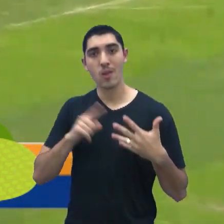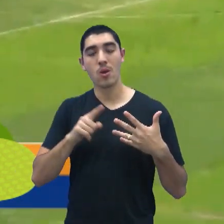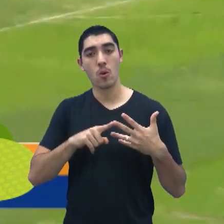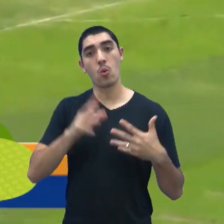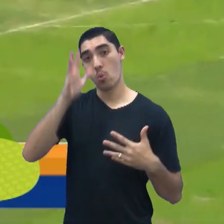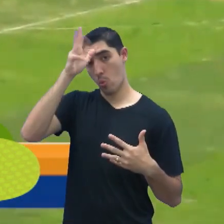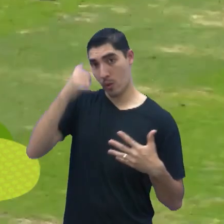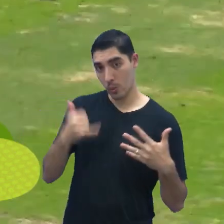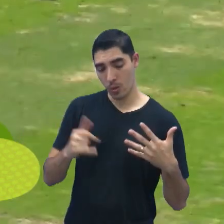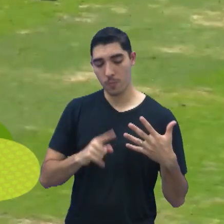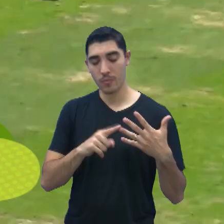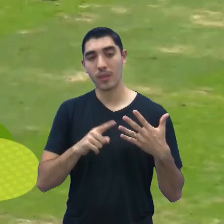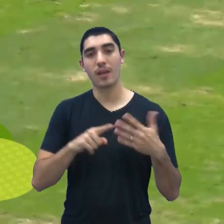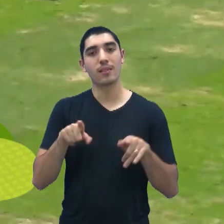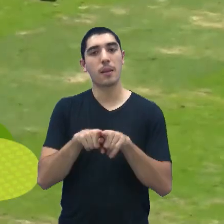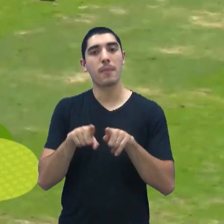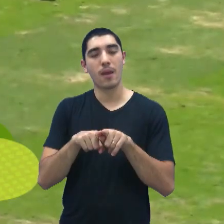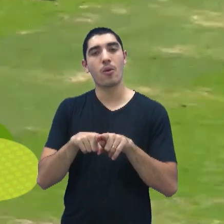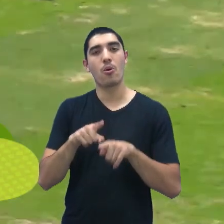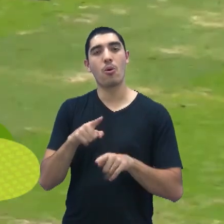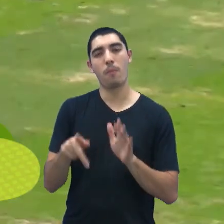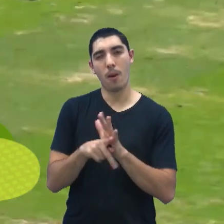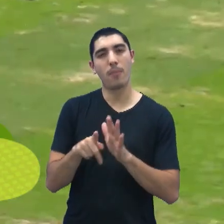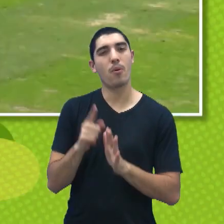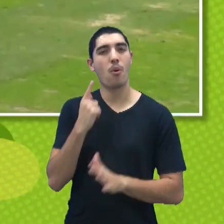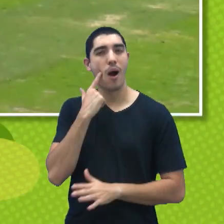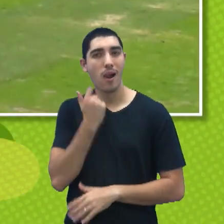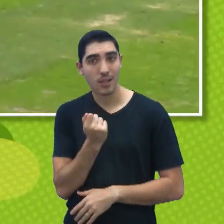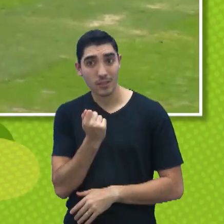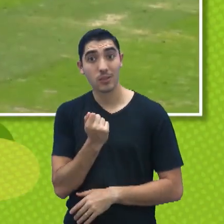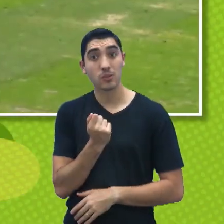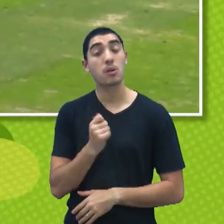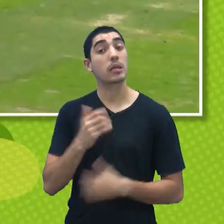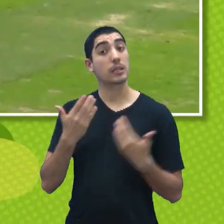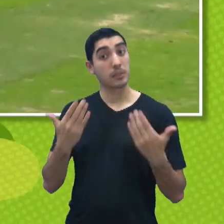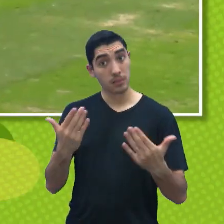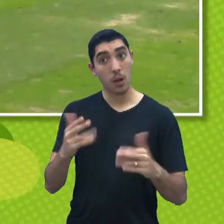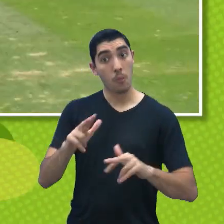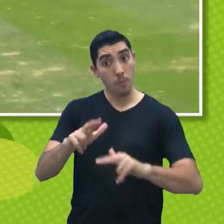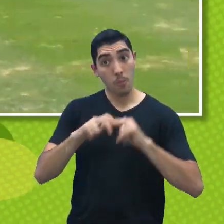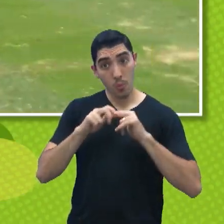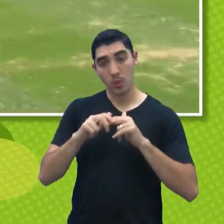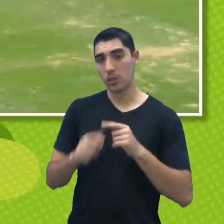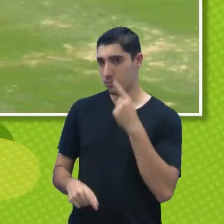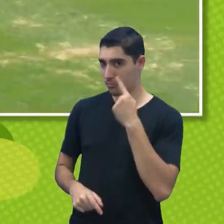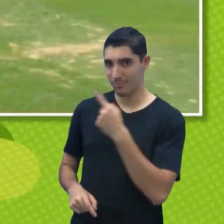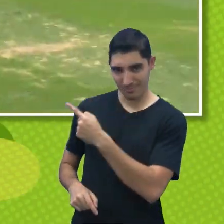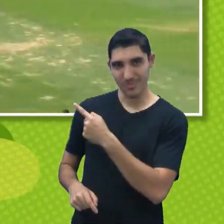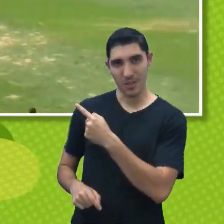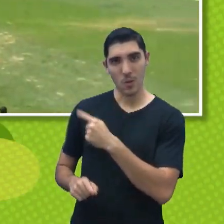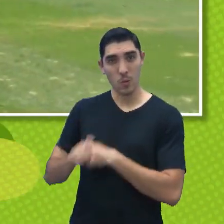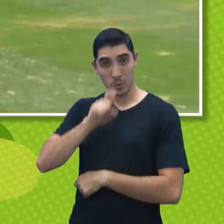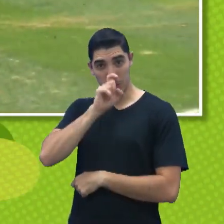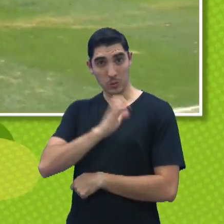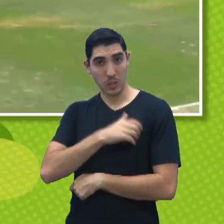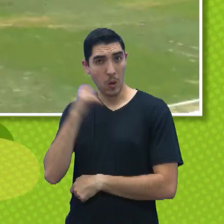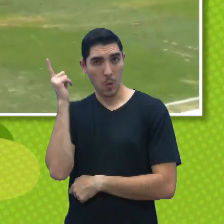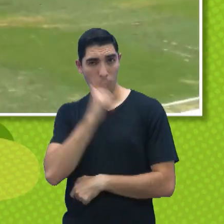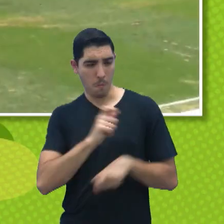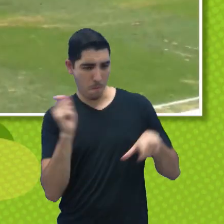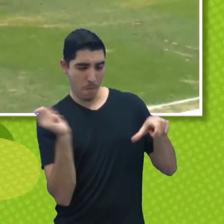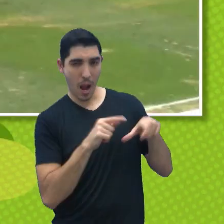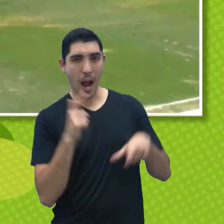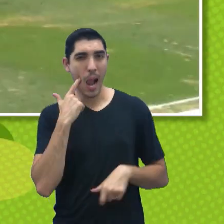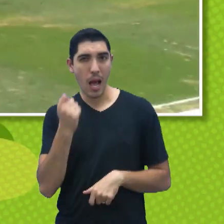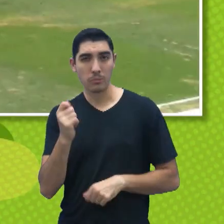que o São José fica na liderança justamente pelo saldo de gols e justamente por essa goleada que você está vendo aí, ó, que foi contra o time de Araçatuba